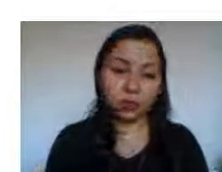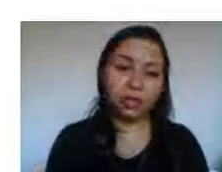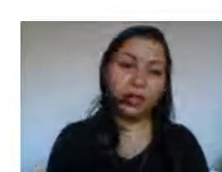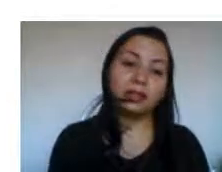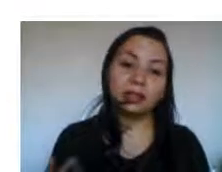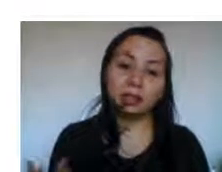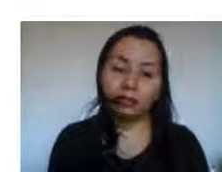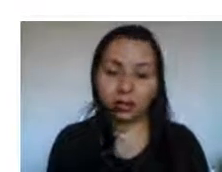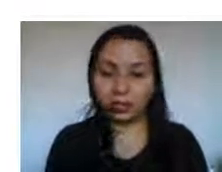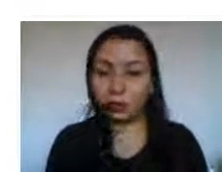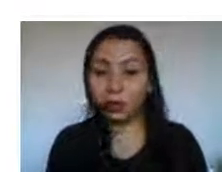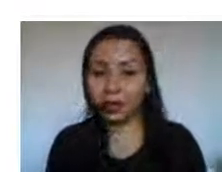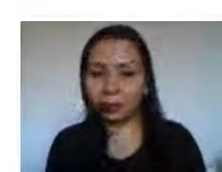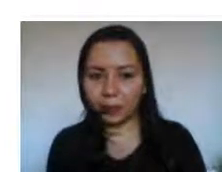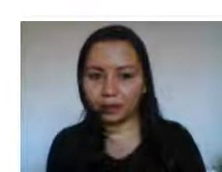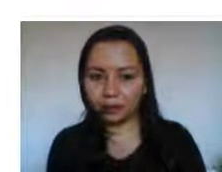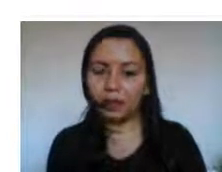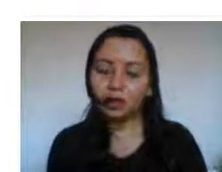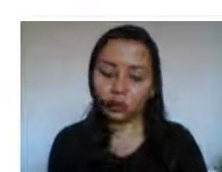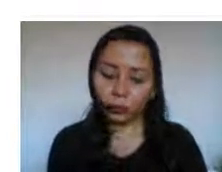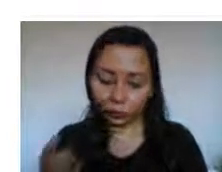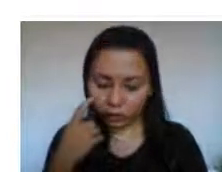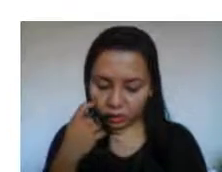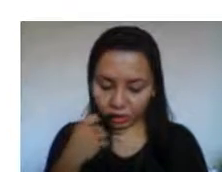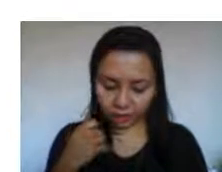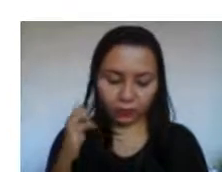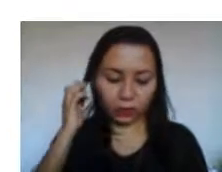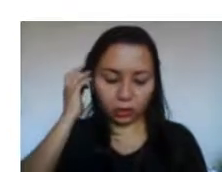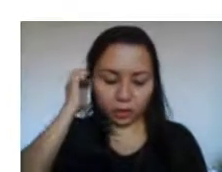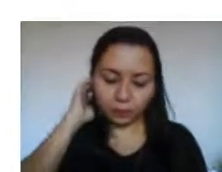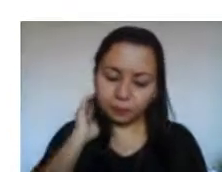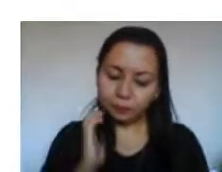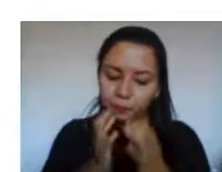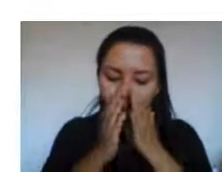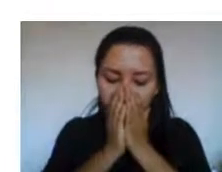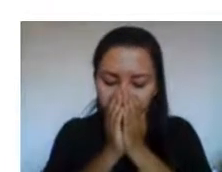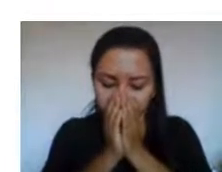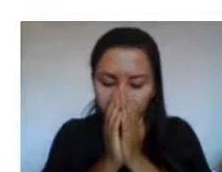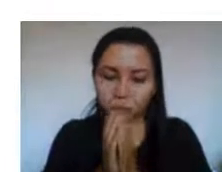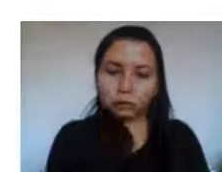esses nutrientes e vai sendo incapaz de produzir, ok?